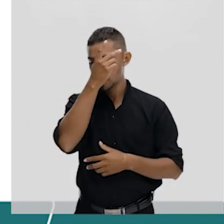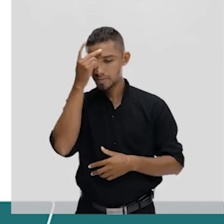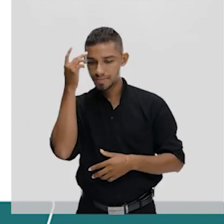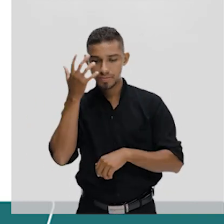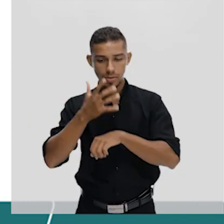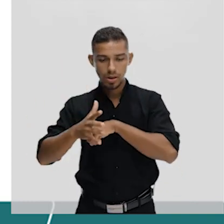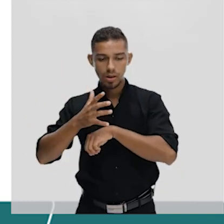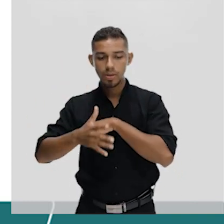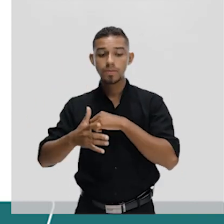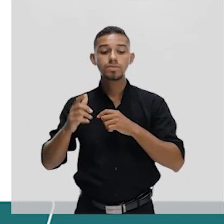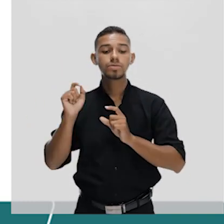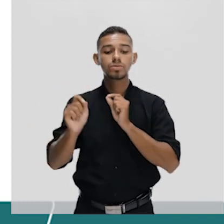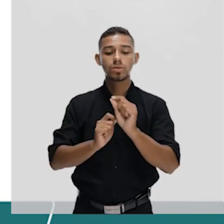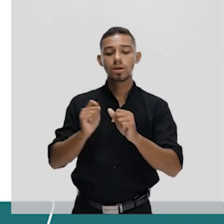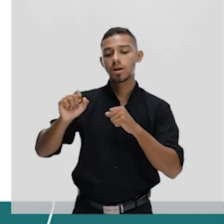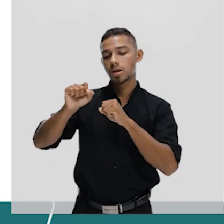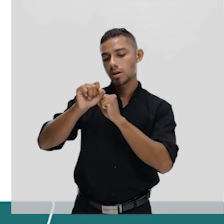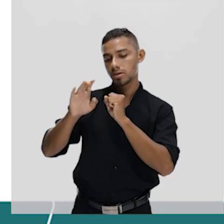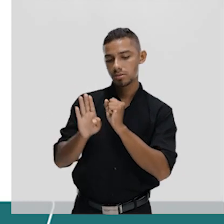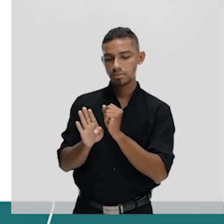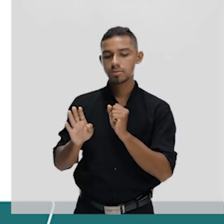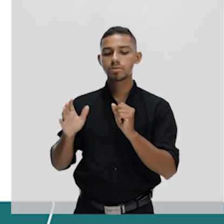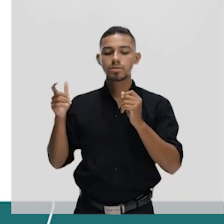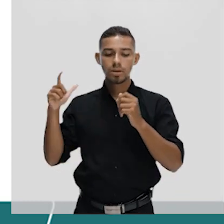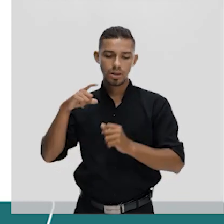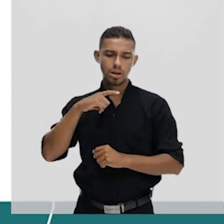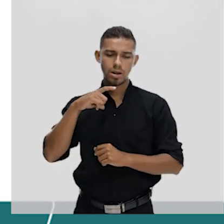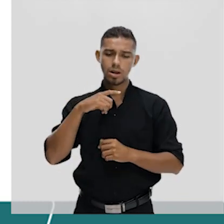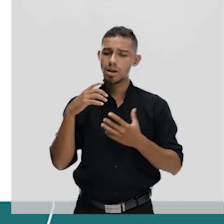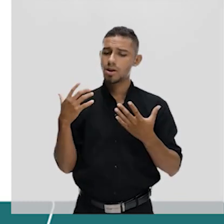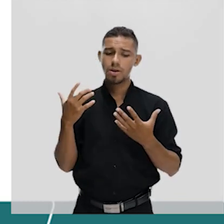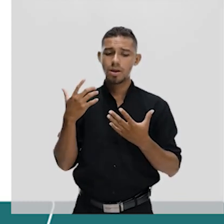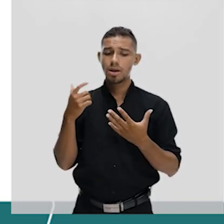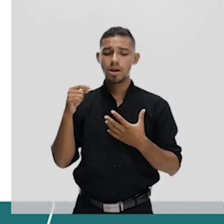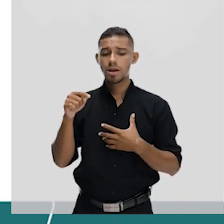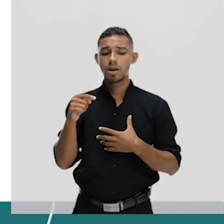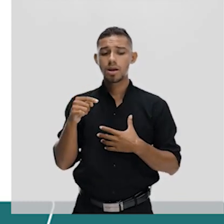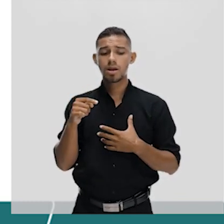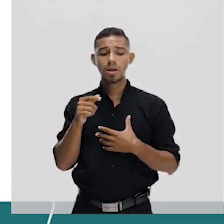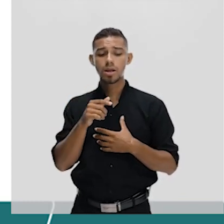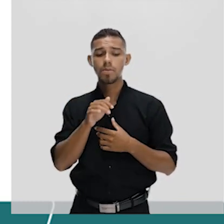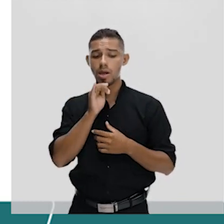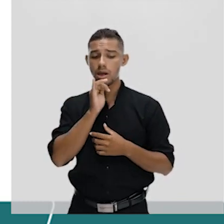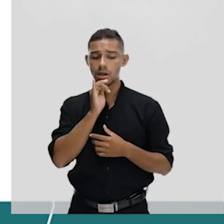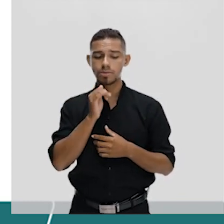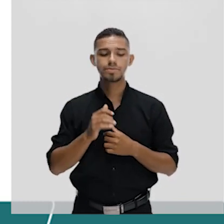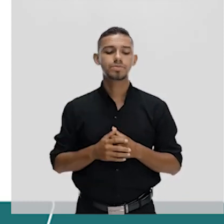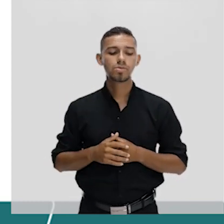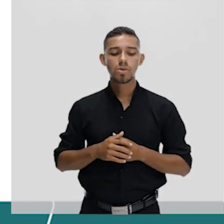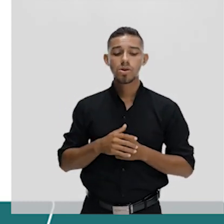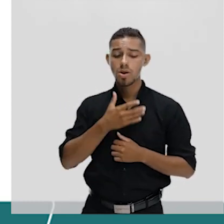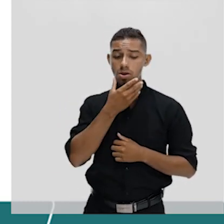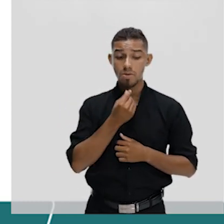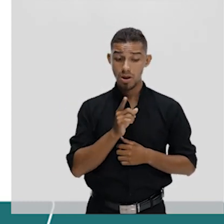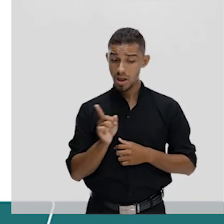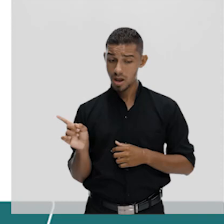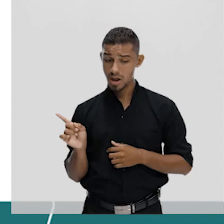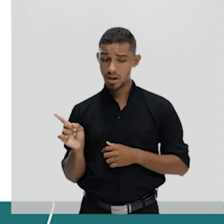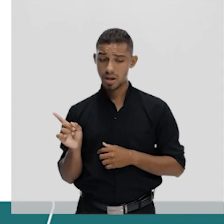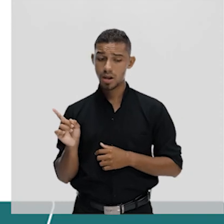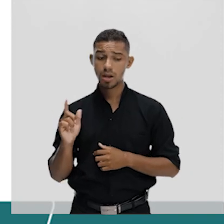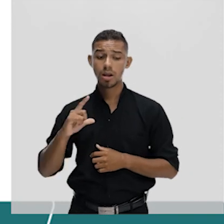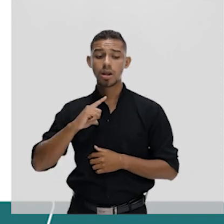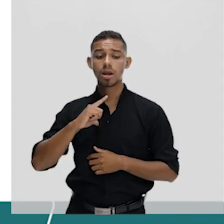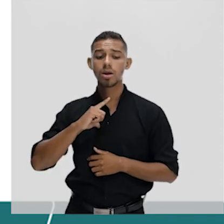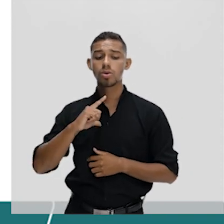de substantivo. Ele tem um falar horrível. Então, falar aí está no infinitivo impessoal. Não está se